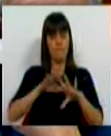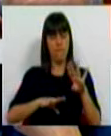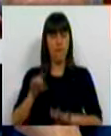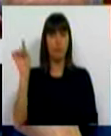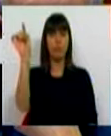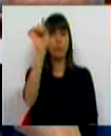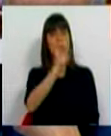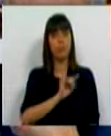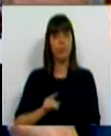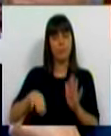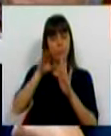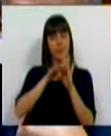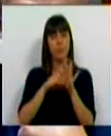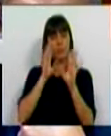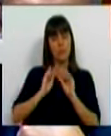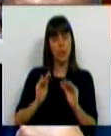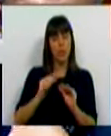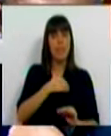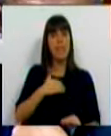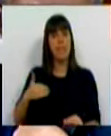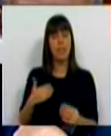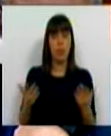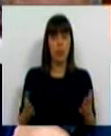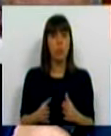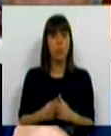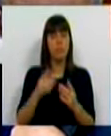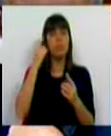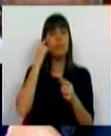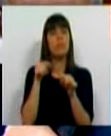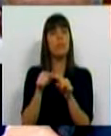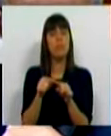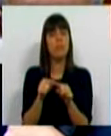desenvolver de programas de educação para a saúde